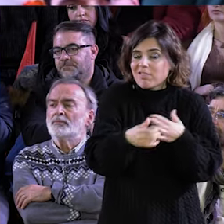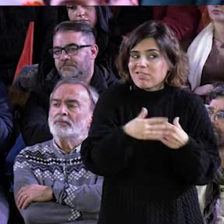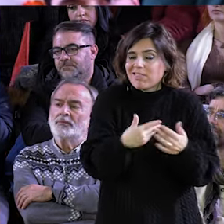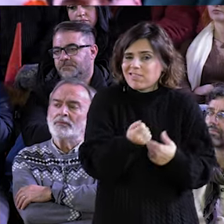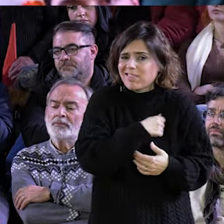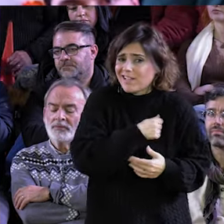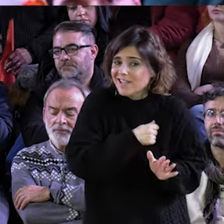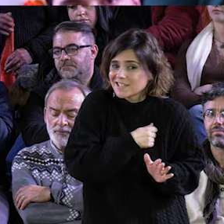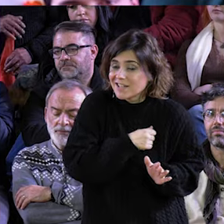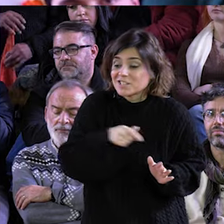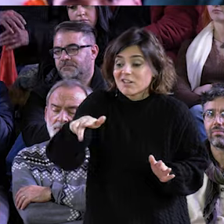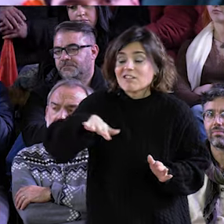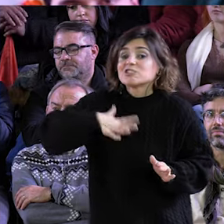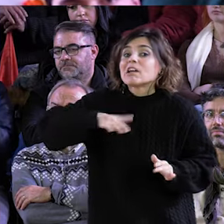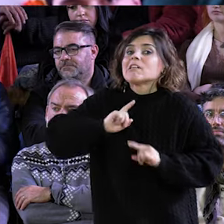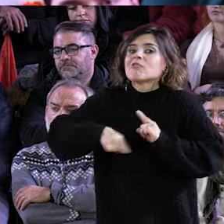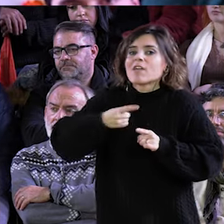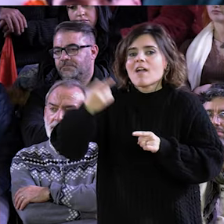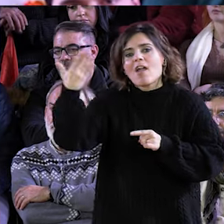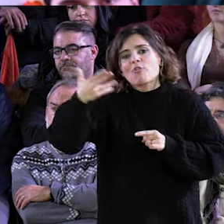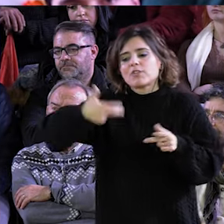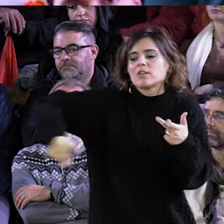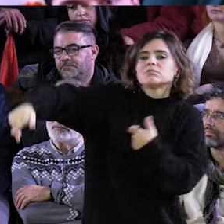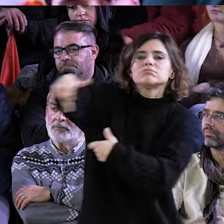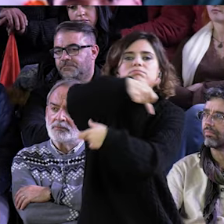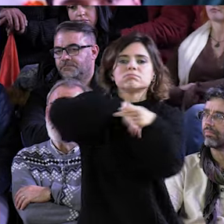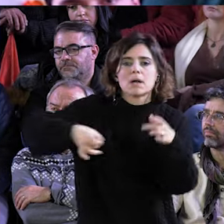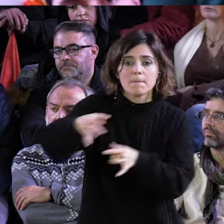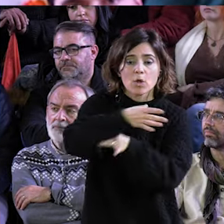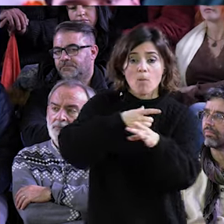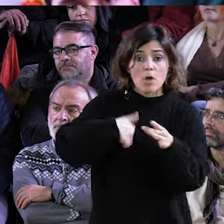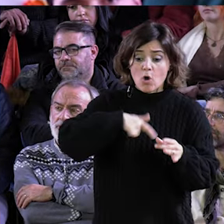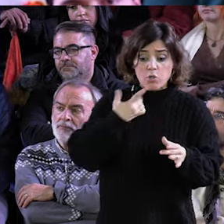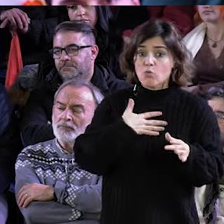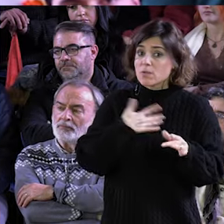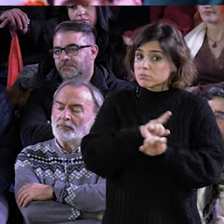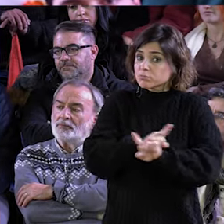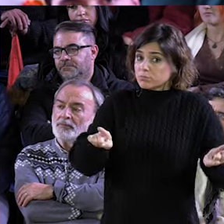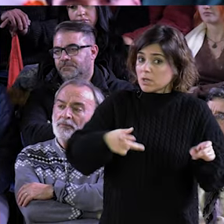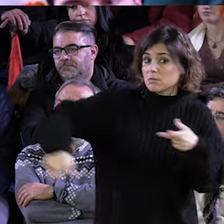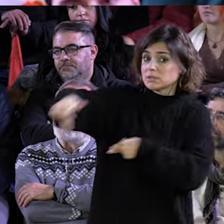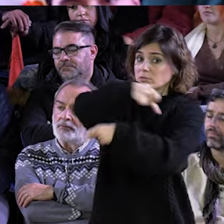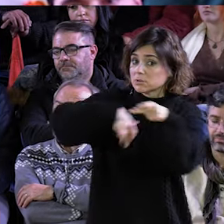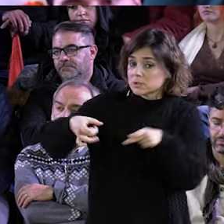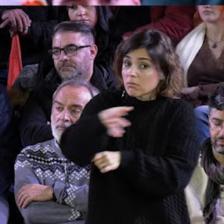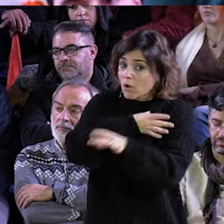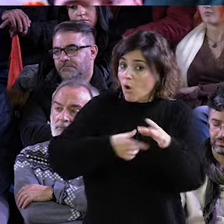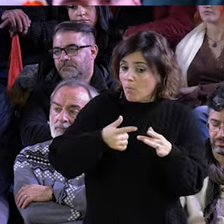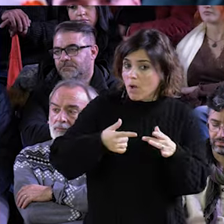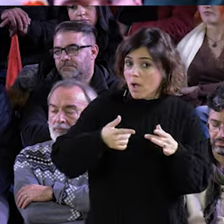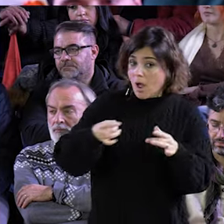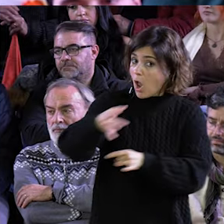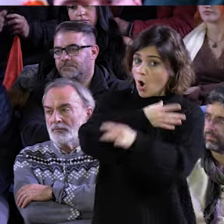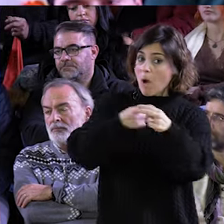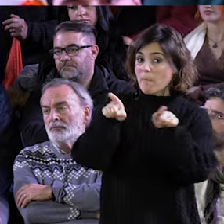circulação e de instalação na Europa. Nós não somos pela restrição de movimentos, nem defendemos, nem nunca defenderemos uma Europa fortaleza.